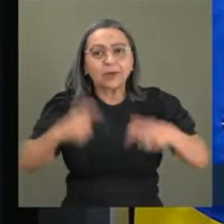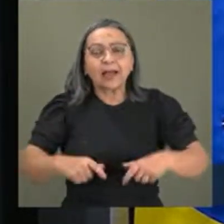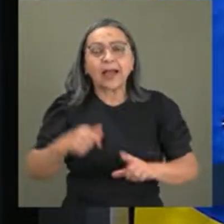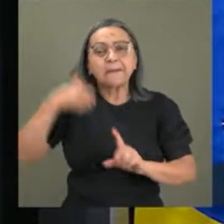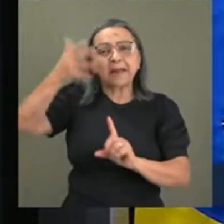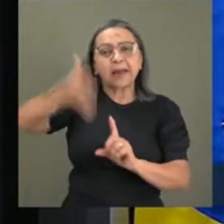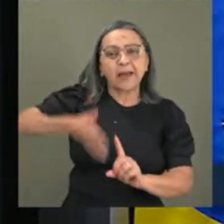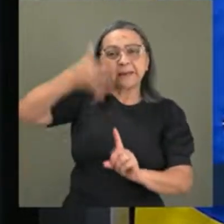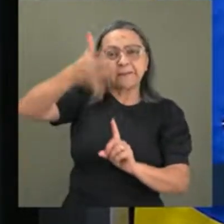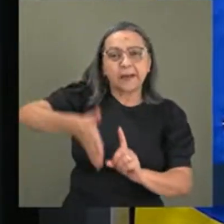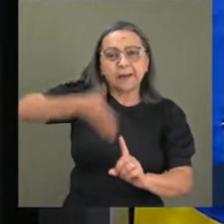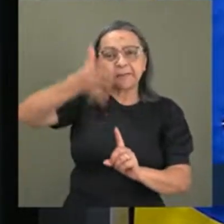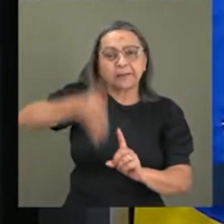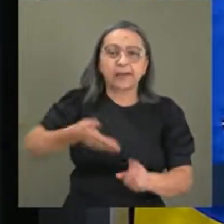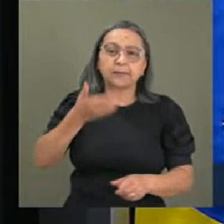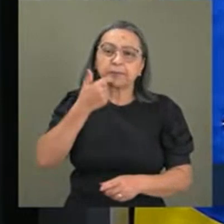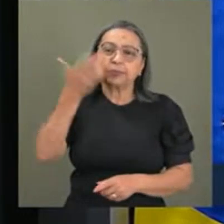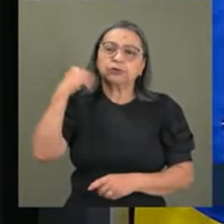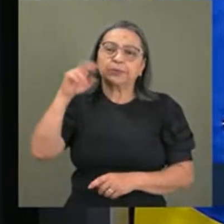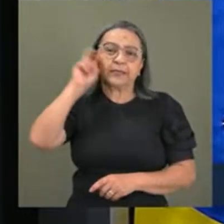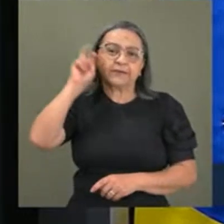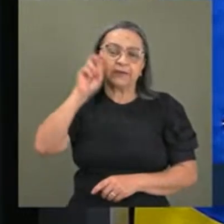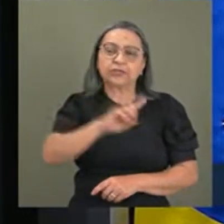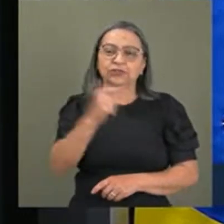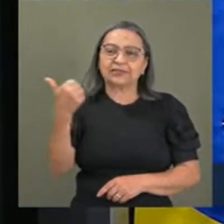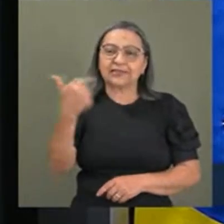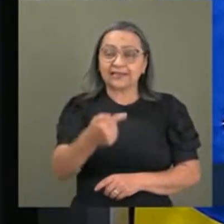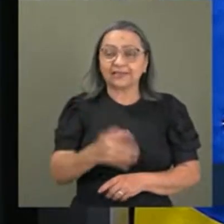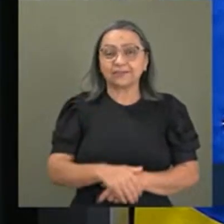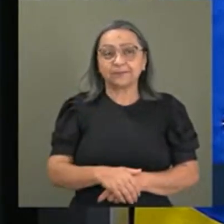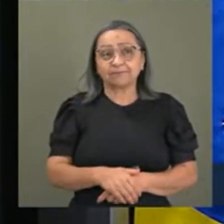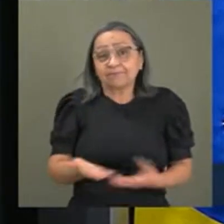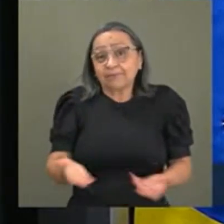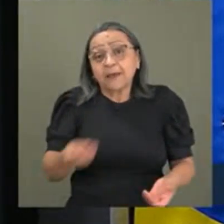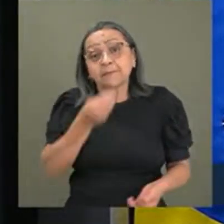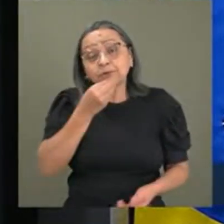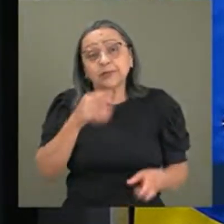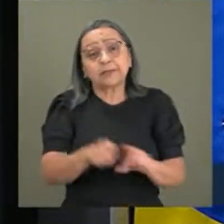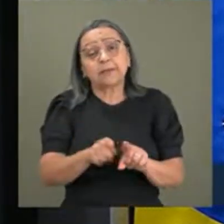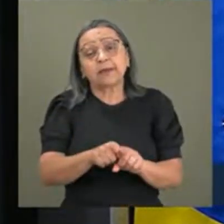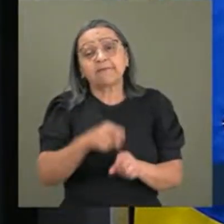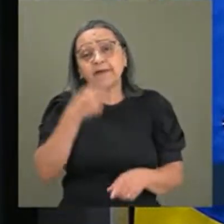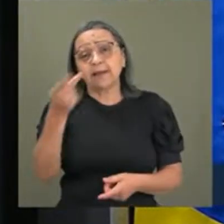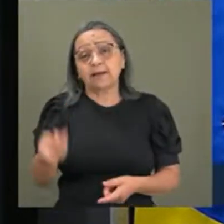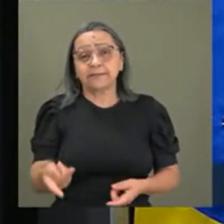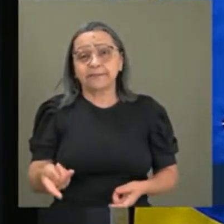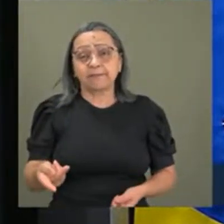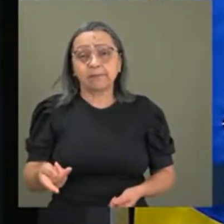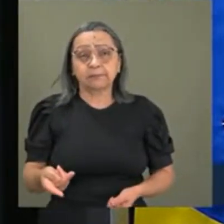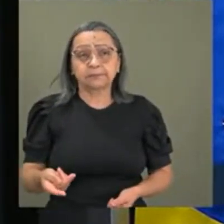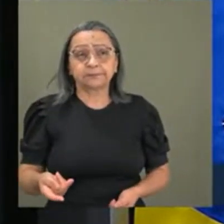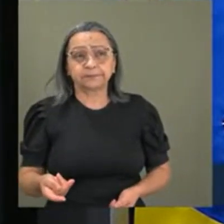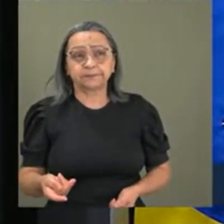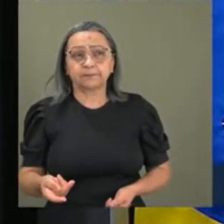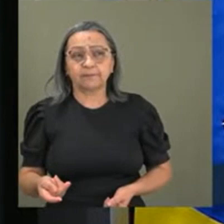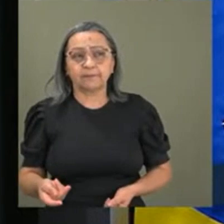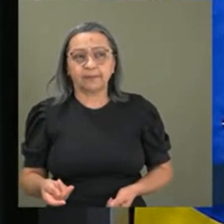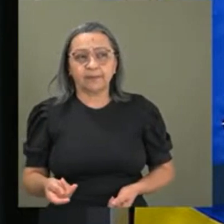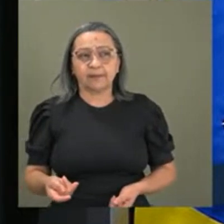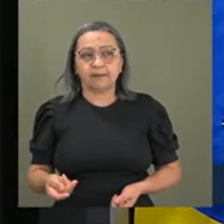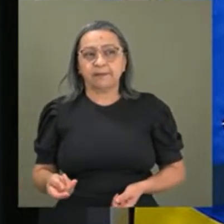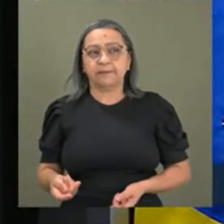fazendo pronunciamento na última quinta-feira, naquela sessão histórica. Eu podia falar também